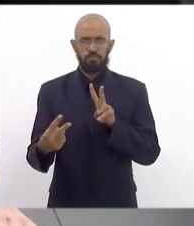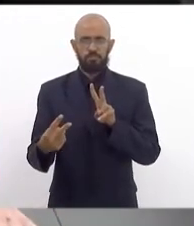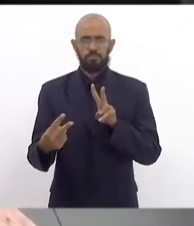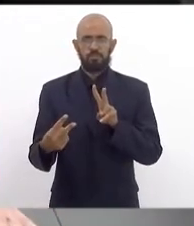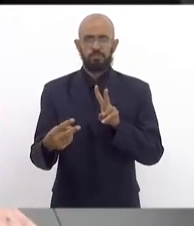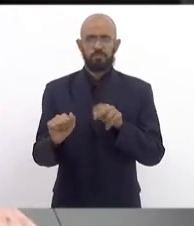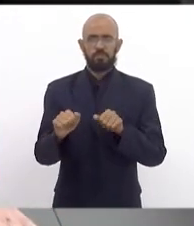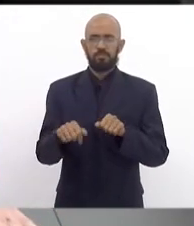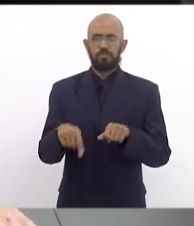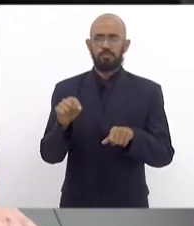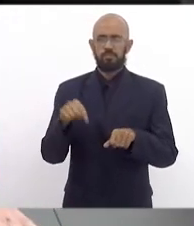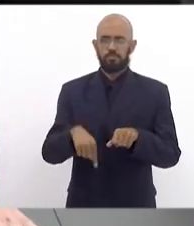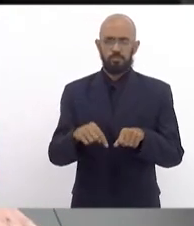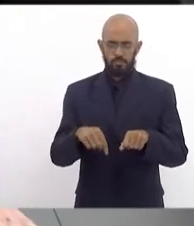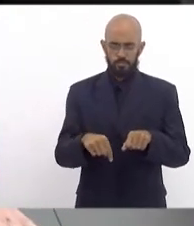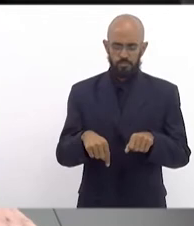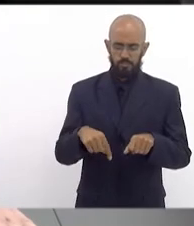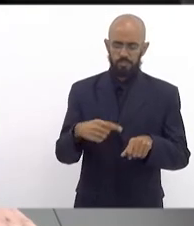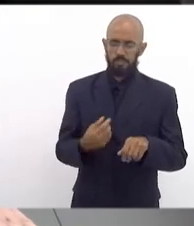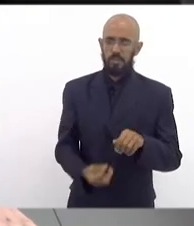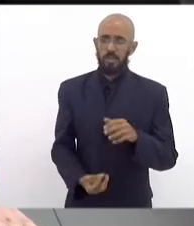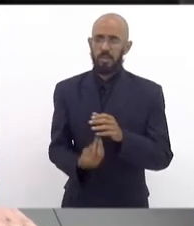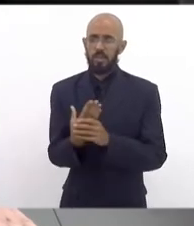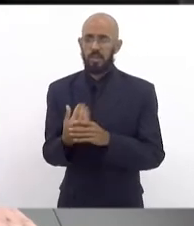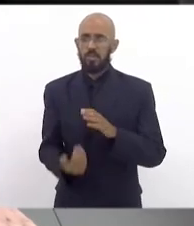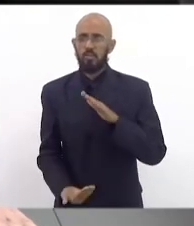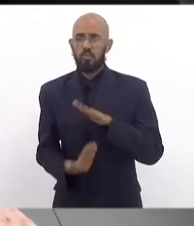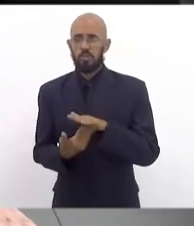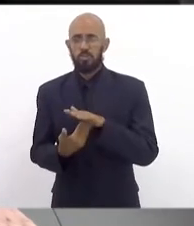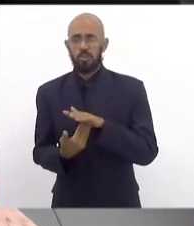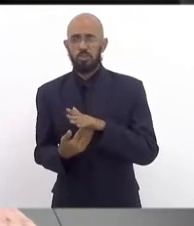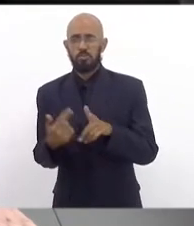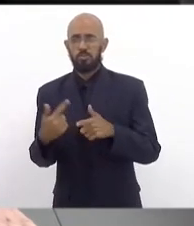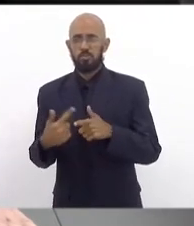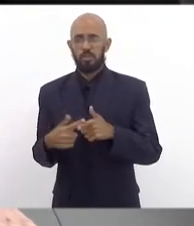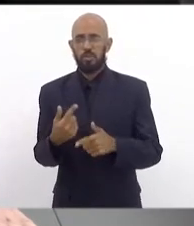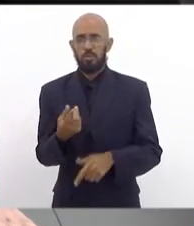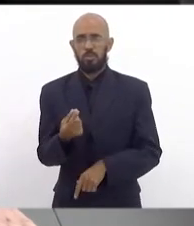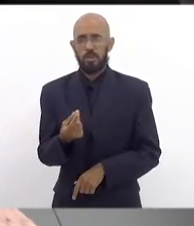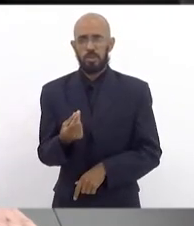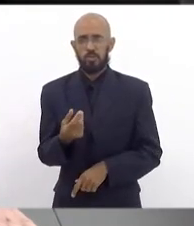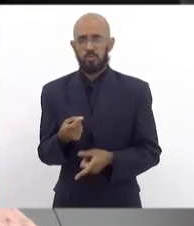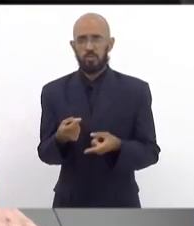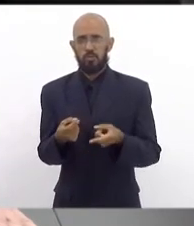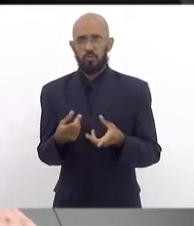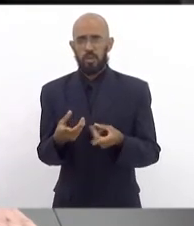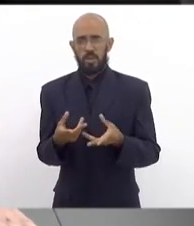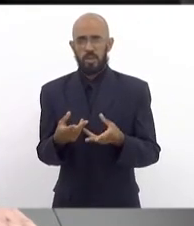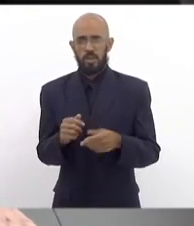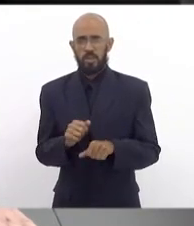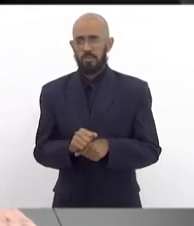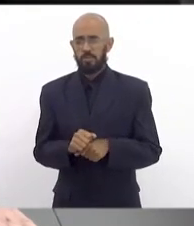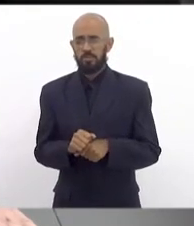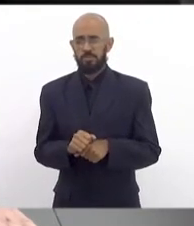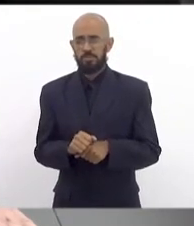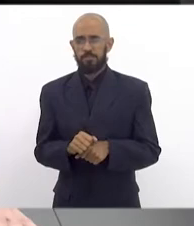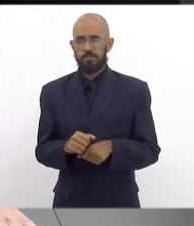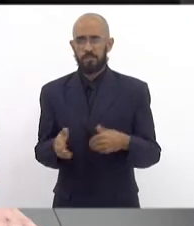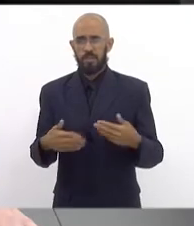ela estaria aqui limitada porque o preço de venda da do da